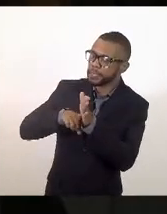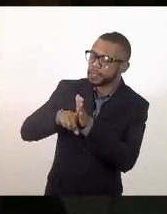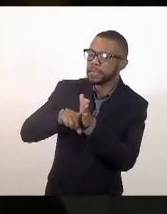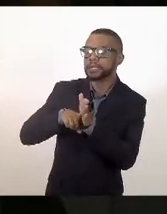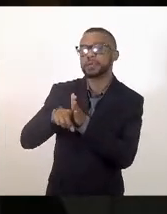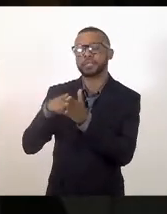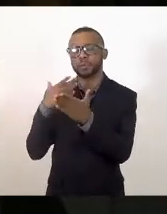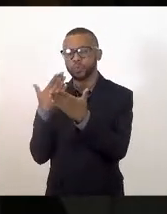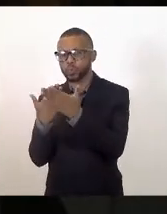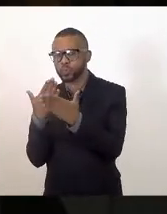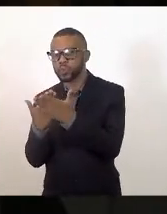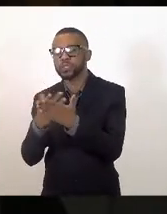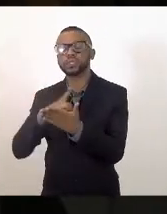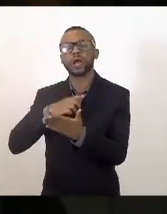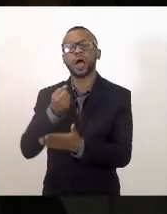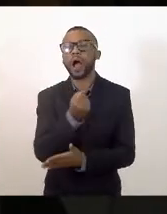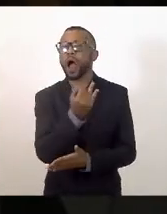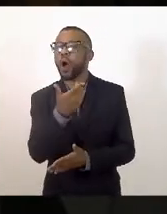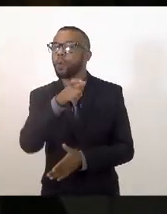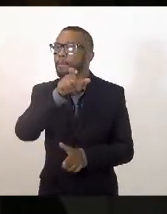alguns homens